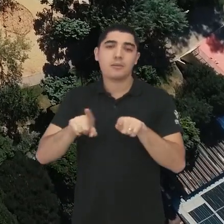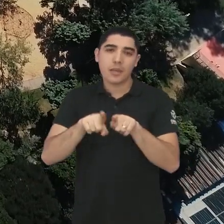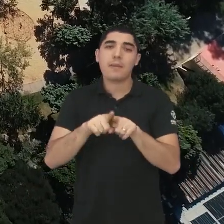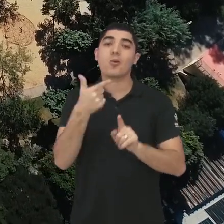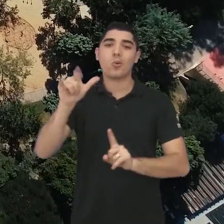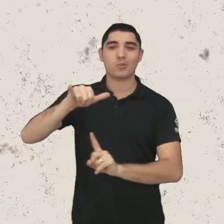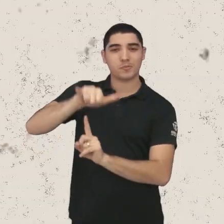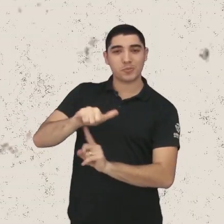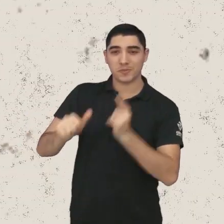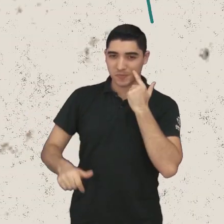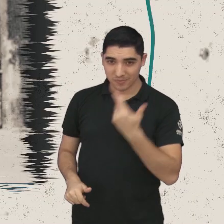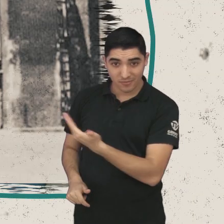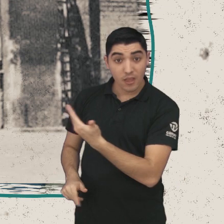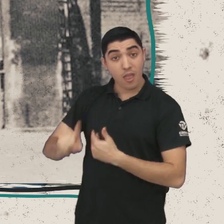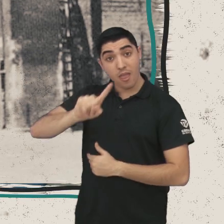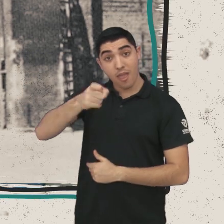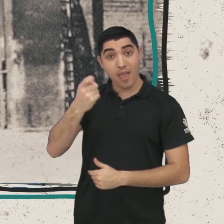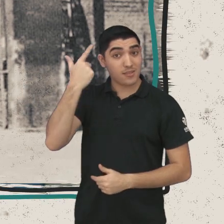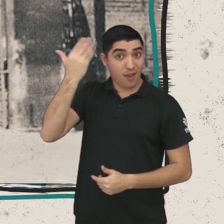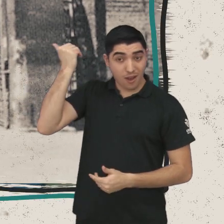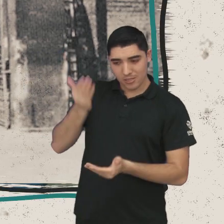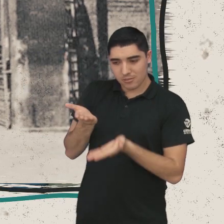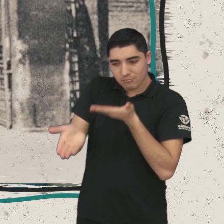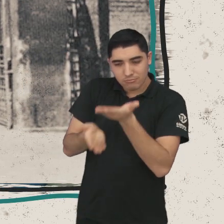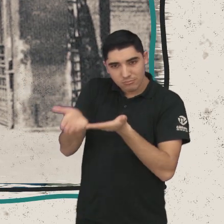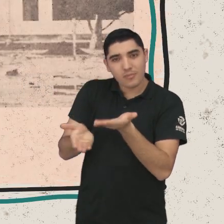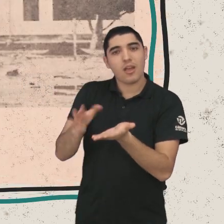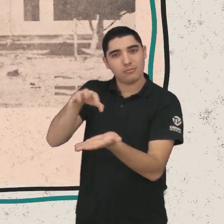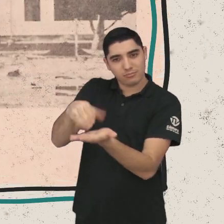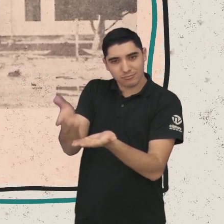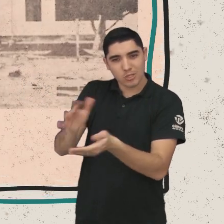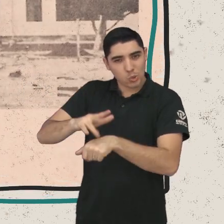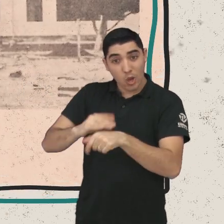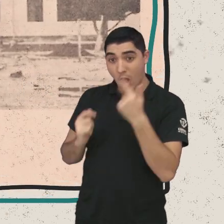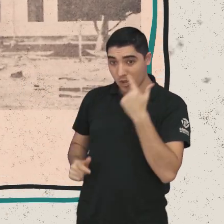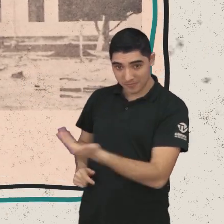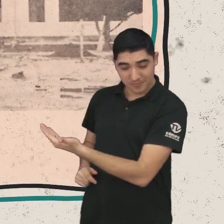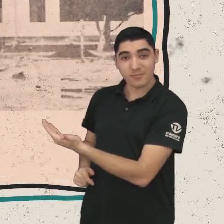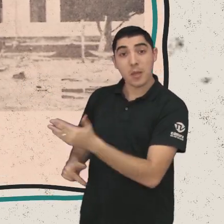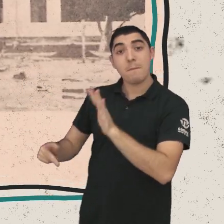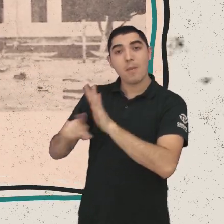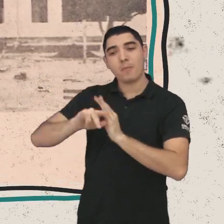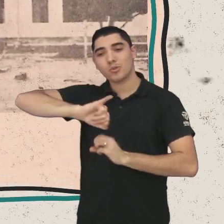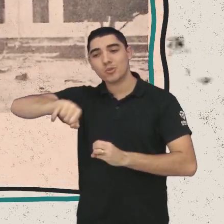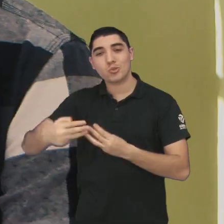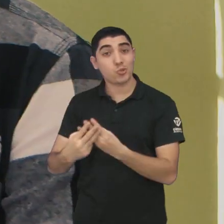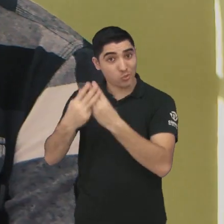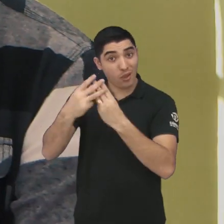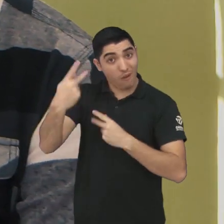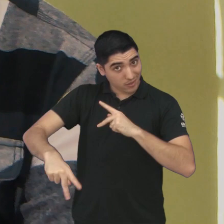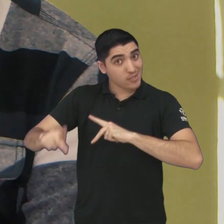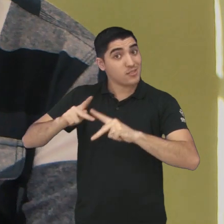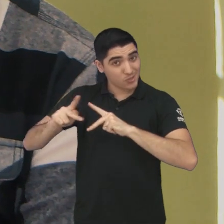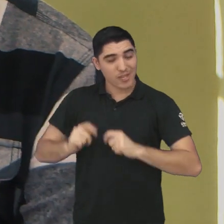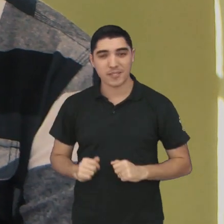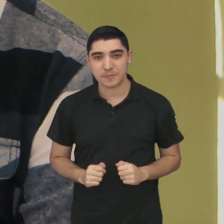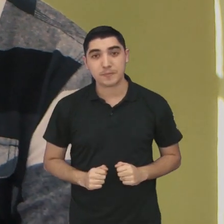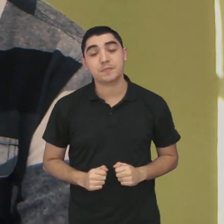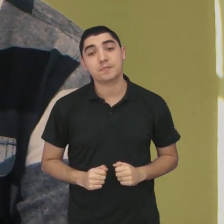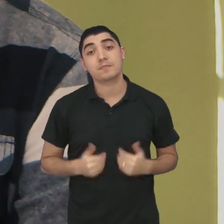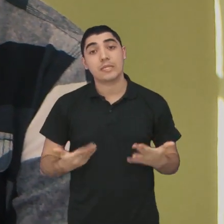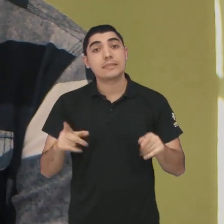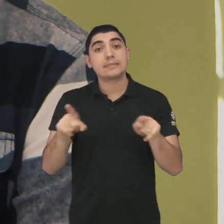o Antoninho Rocha Marmo, que era um sanatório para filhos de tuberculose, filhos órfãos, né, de